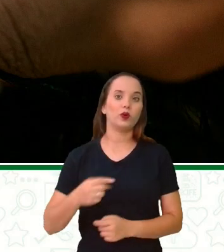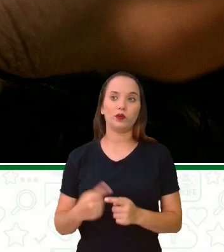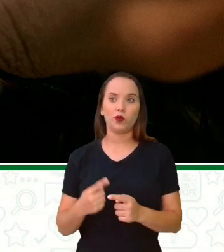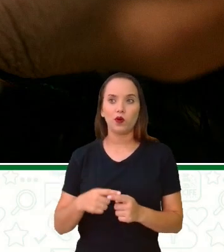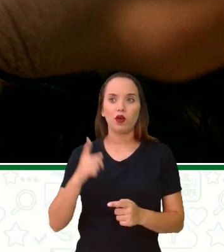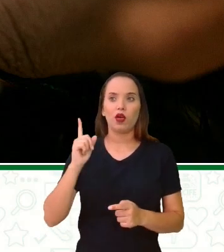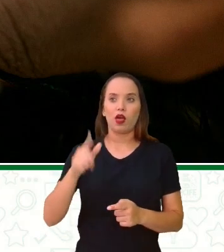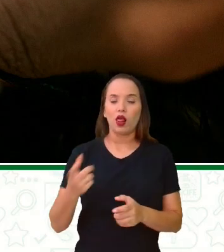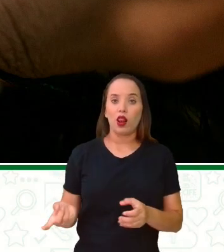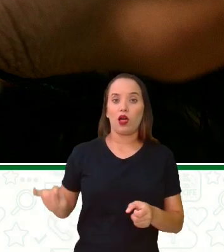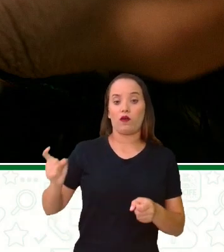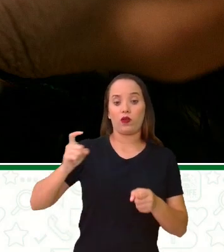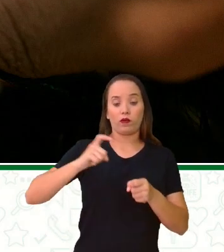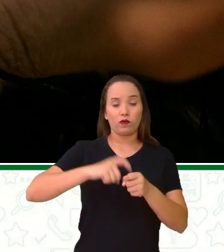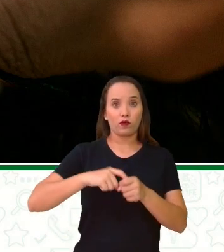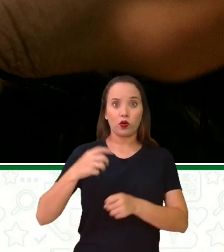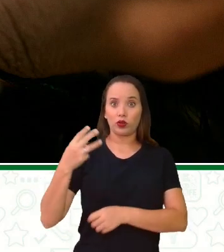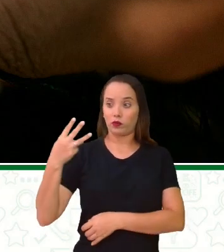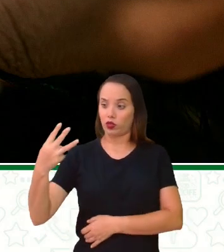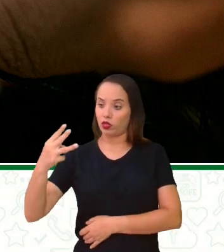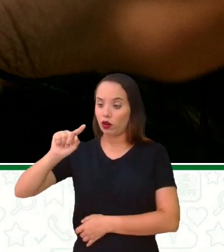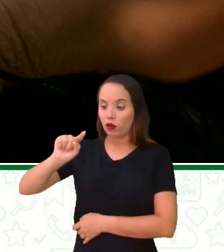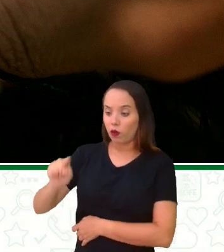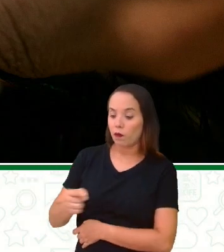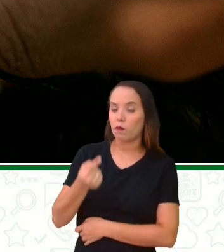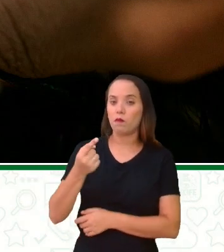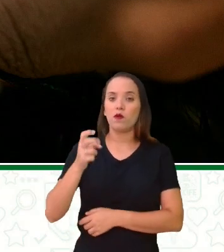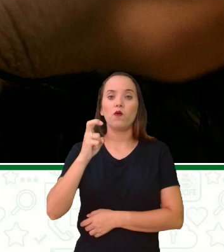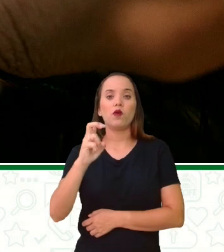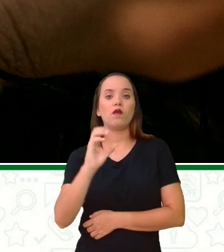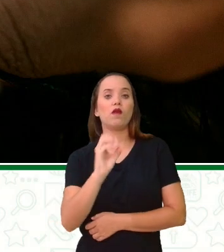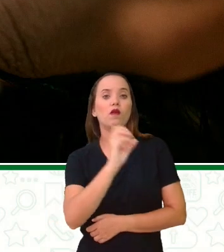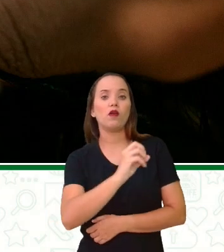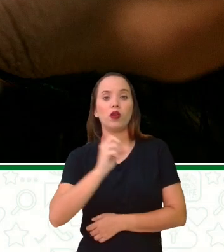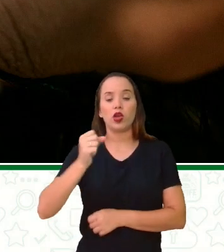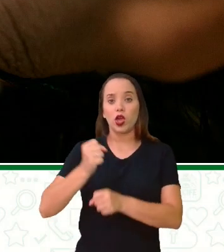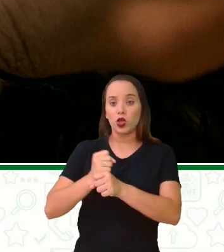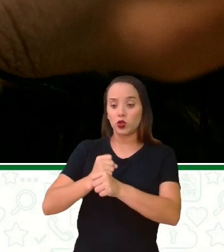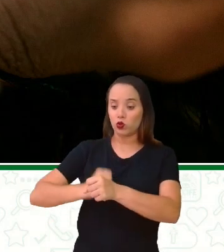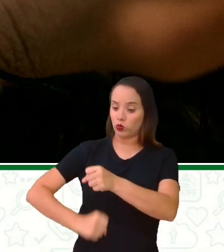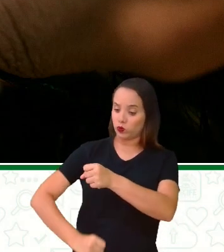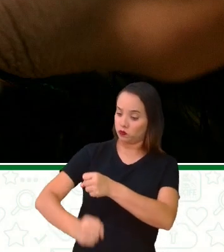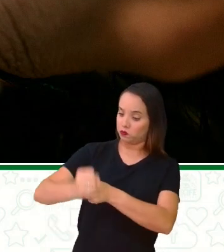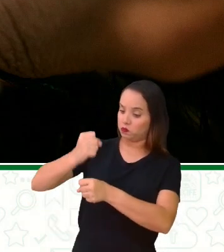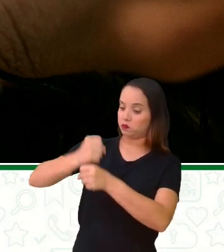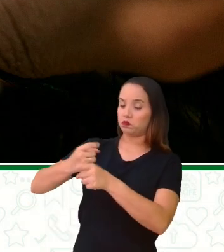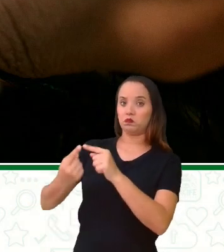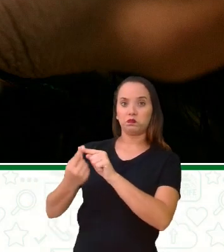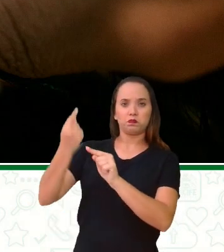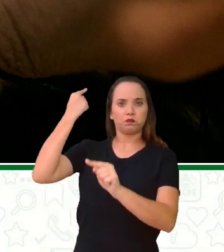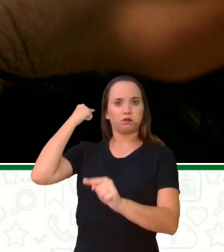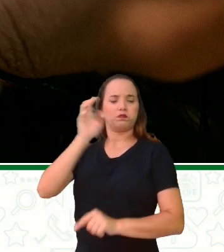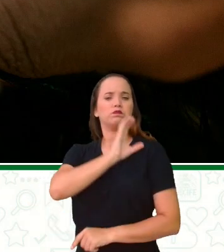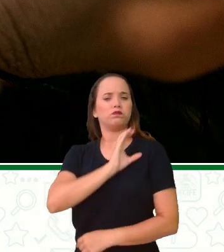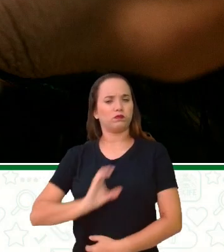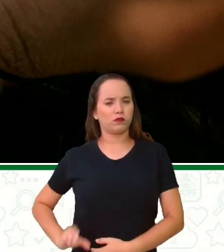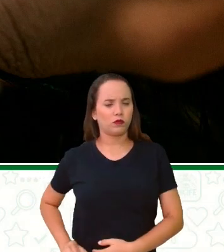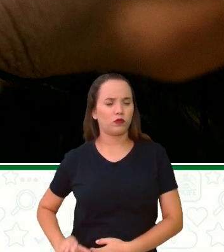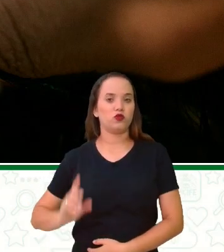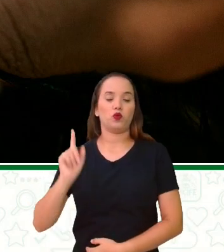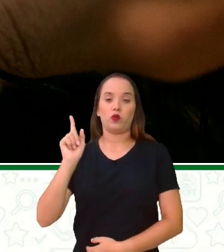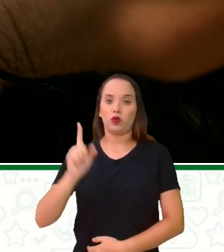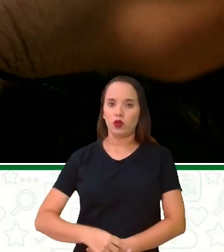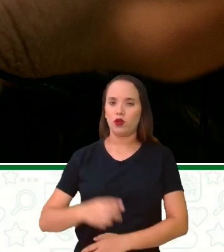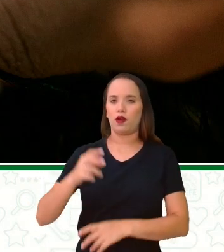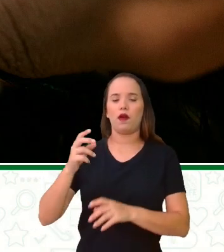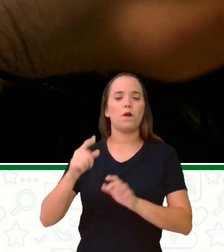remonta a 3.500 anos antes de Cristo. Desde então tem sido um sinal simbólico de